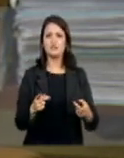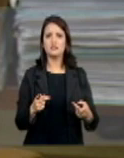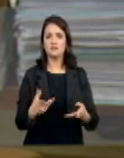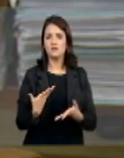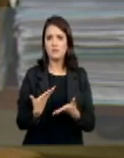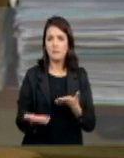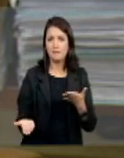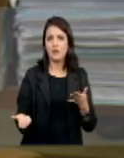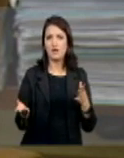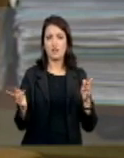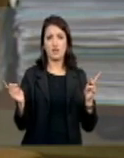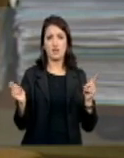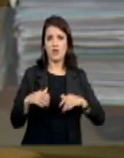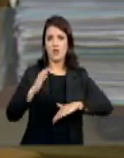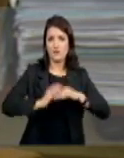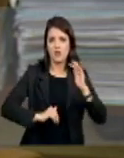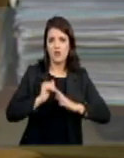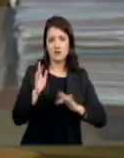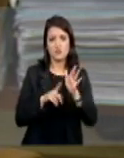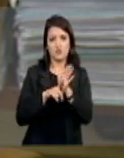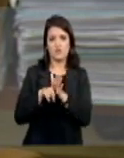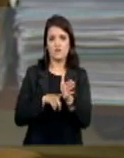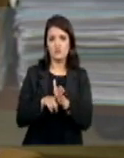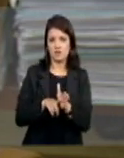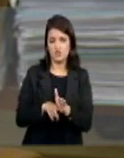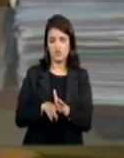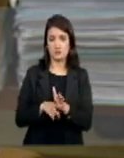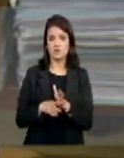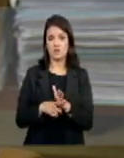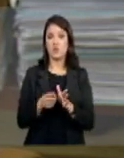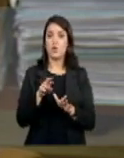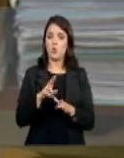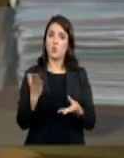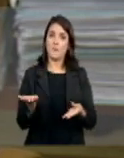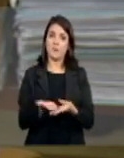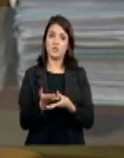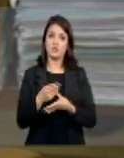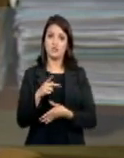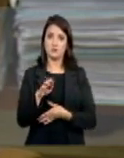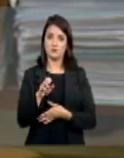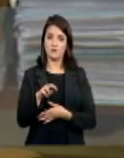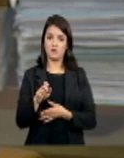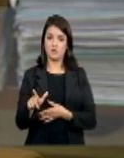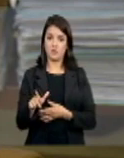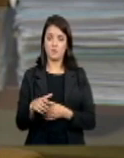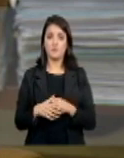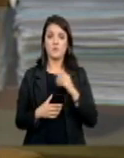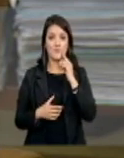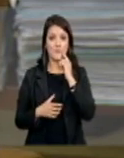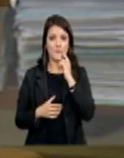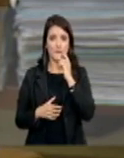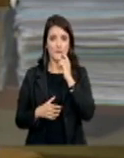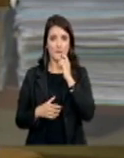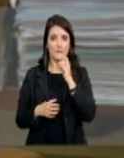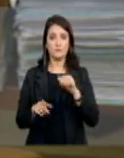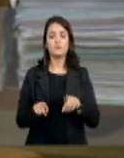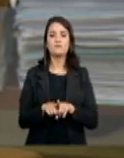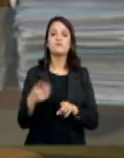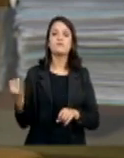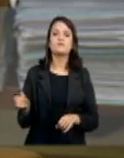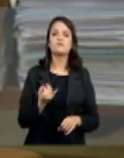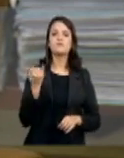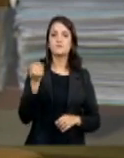eficácia da investigação estatal ou do processo penal cabe observar portanto que esse